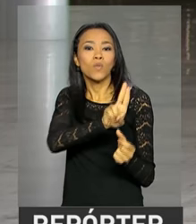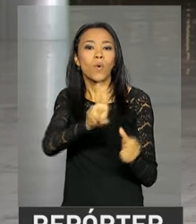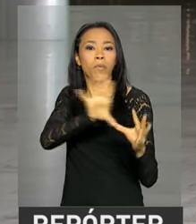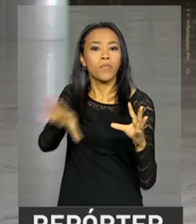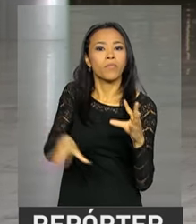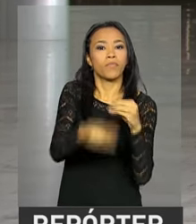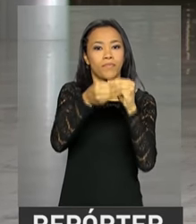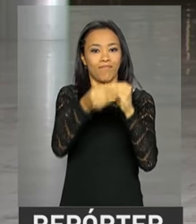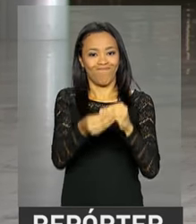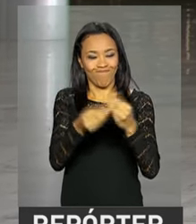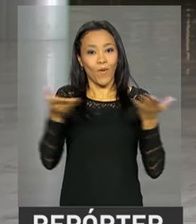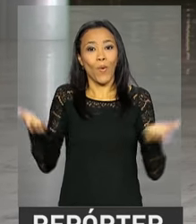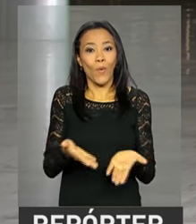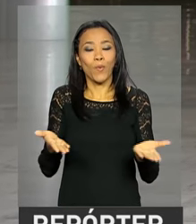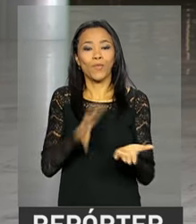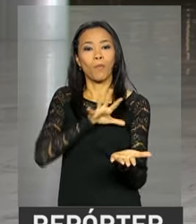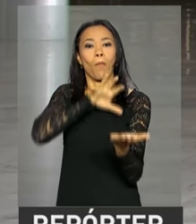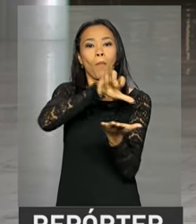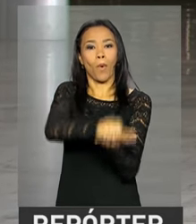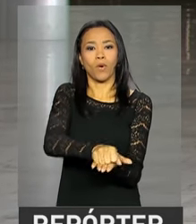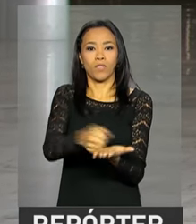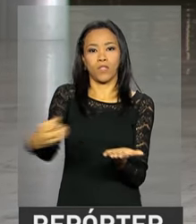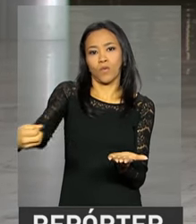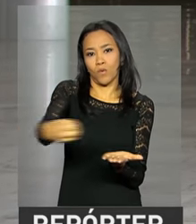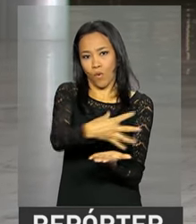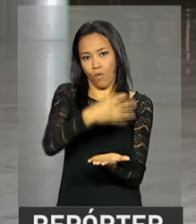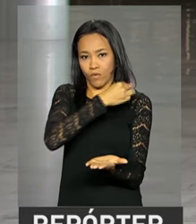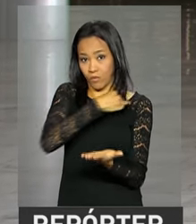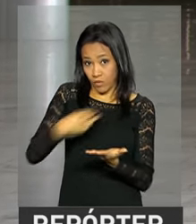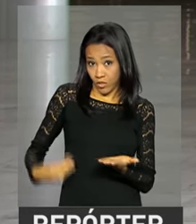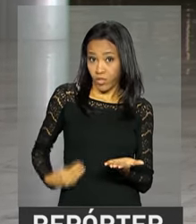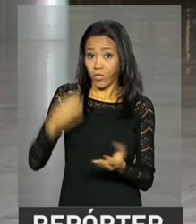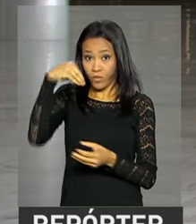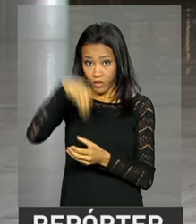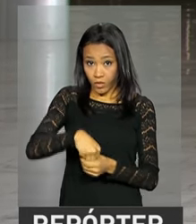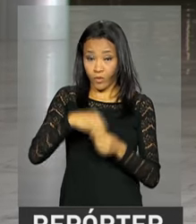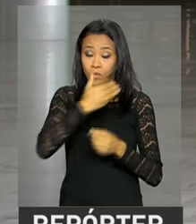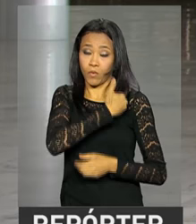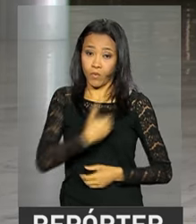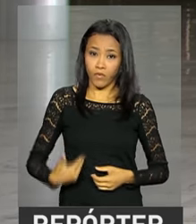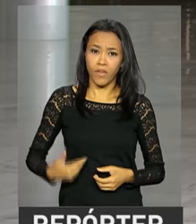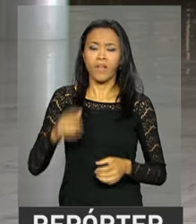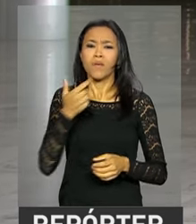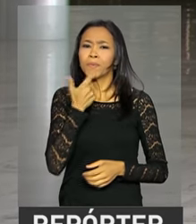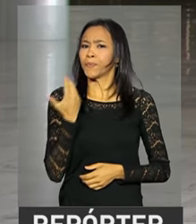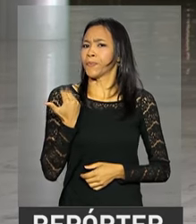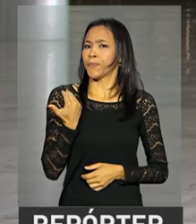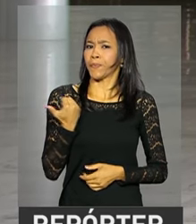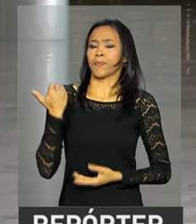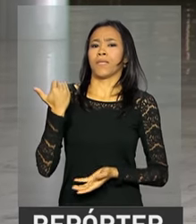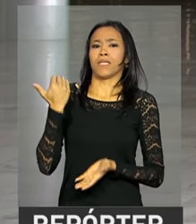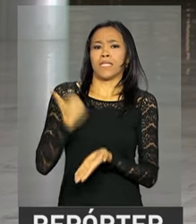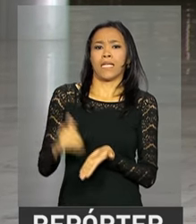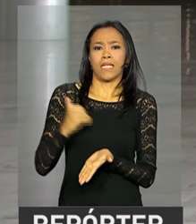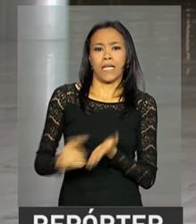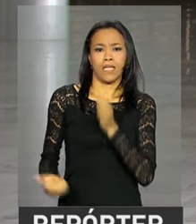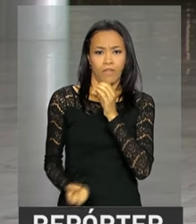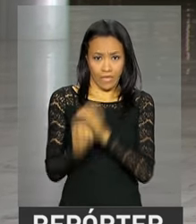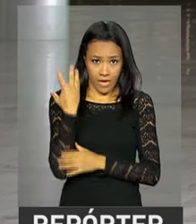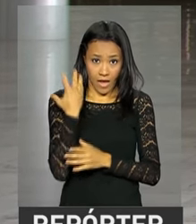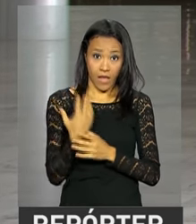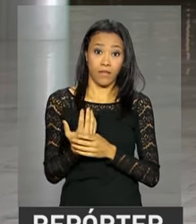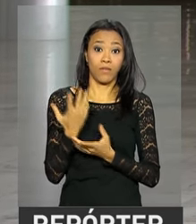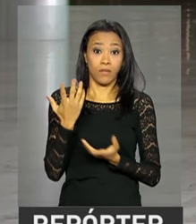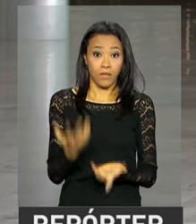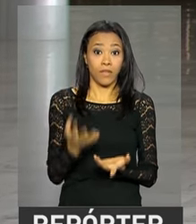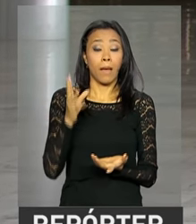dá posse hoje a novos ministros do governo. A recém-ciada secretaria geral da presidência da República, que tem